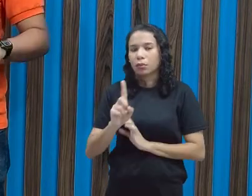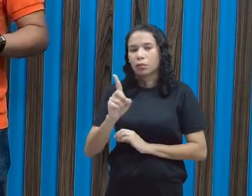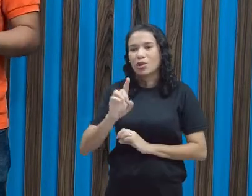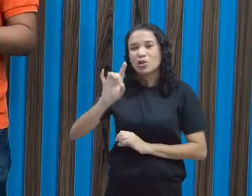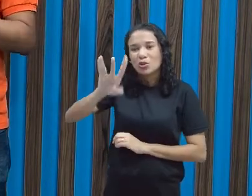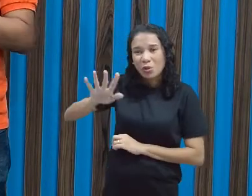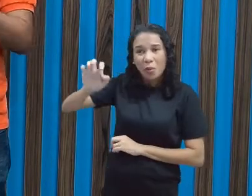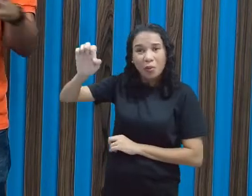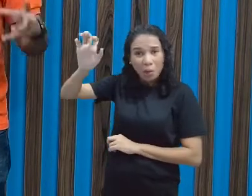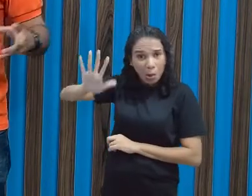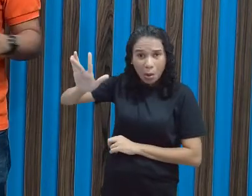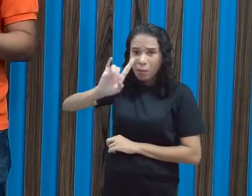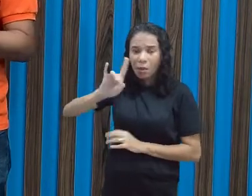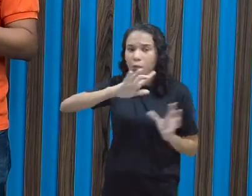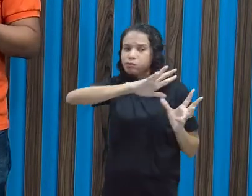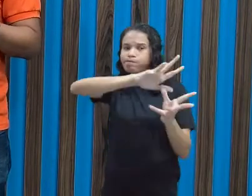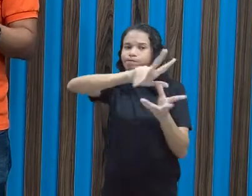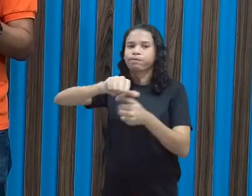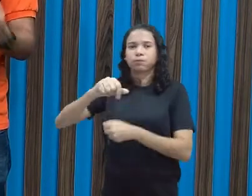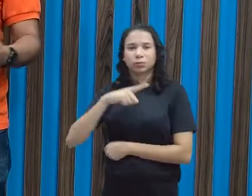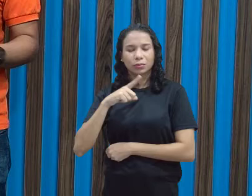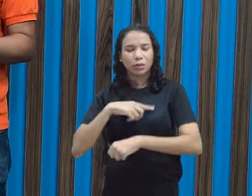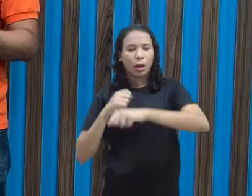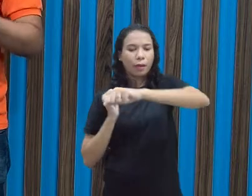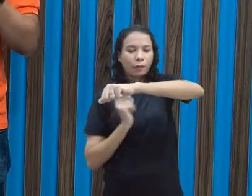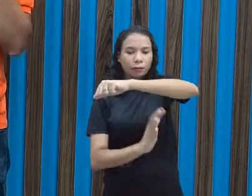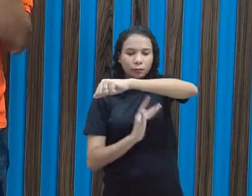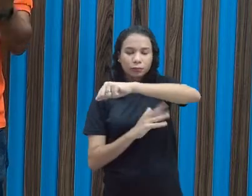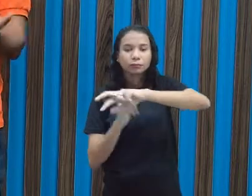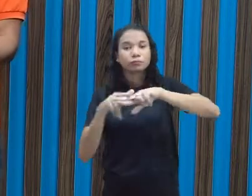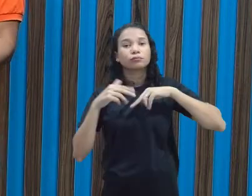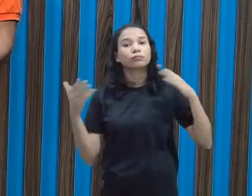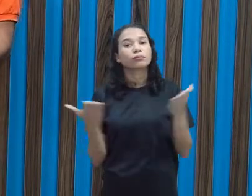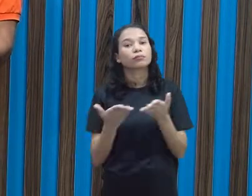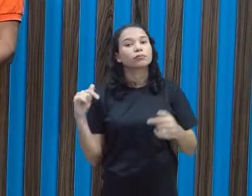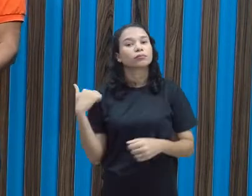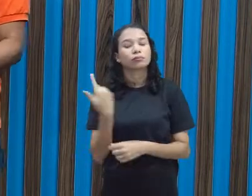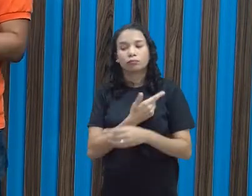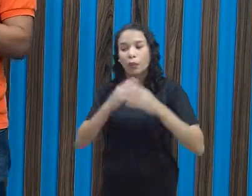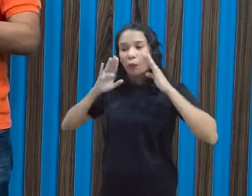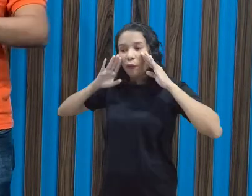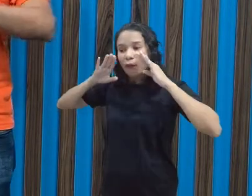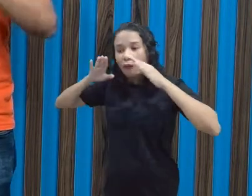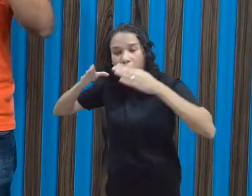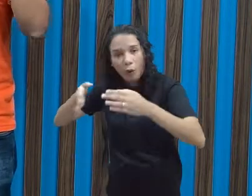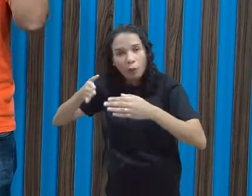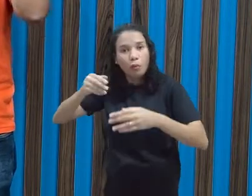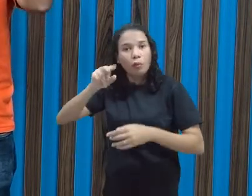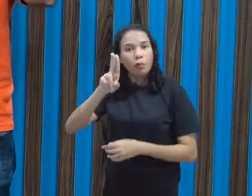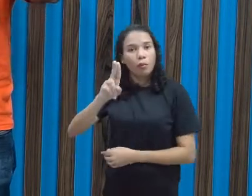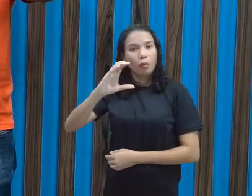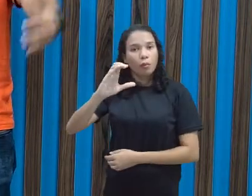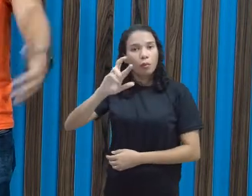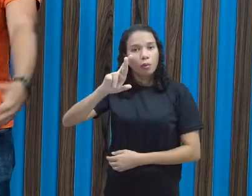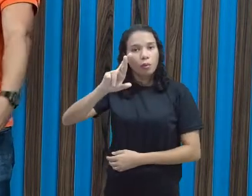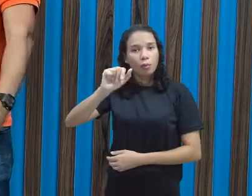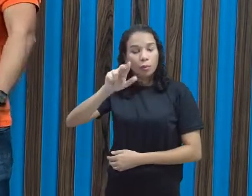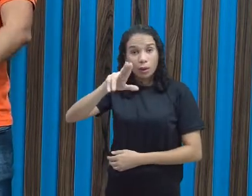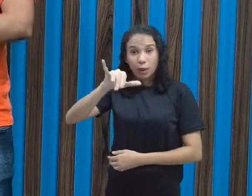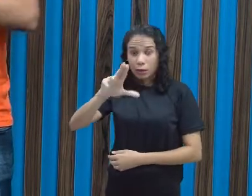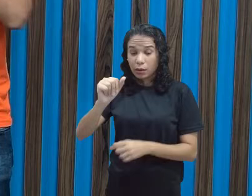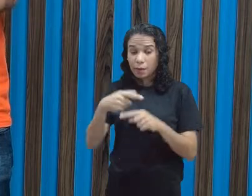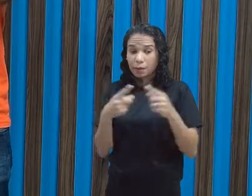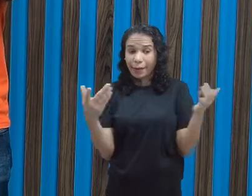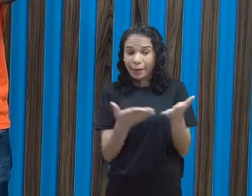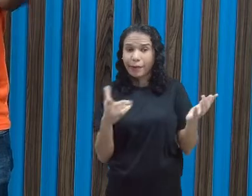acontece no mundo inteiro. Então, atualmente, a gente está muito focado nessa questão da Ucrânia, mas tem refugiados